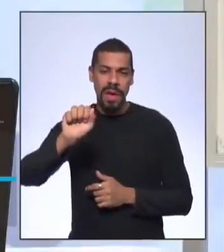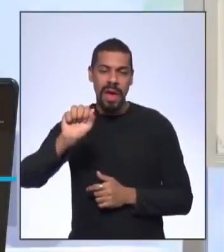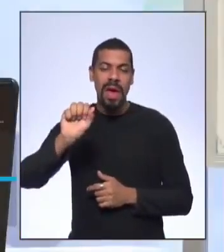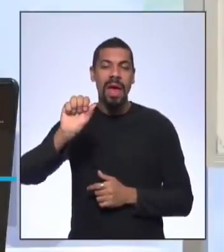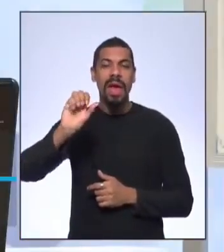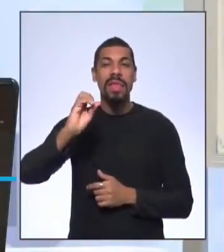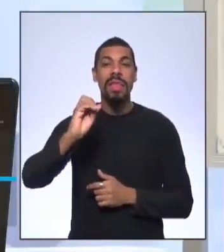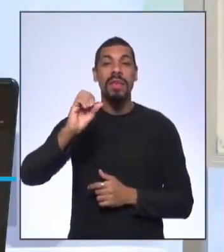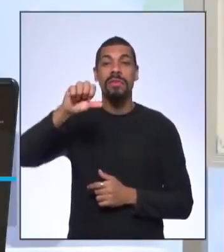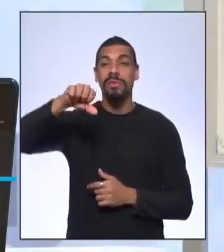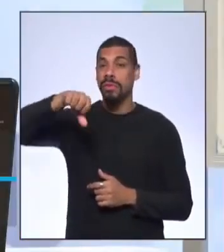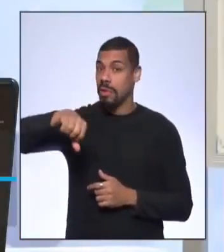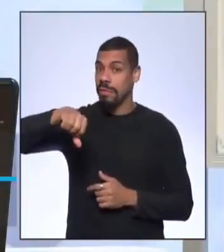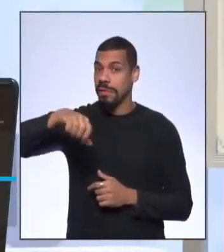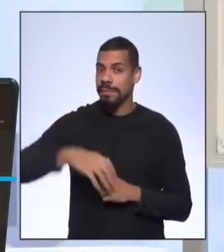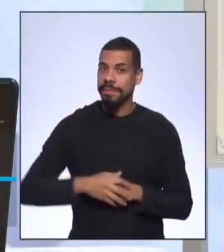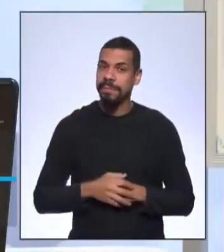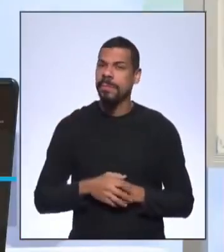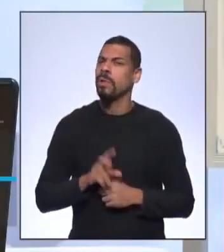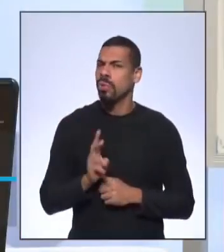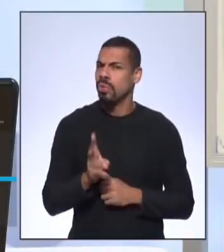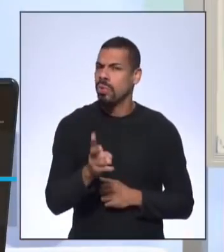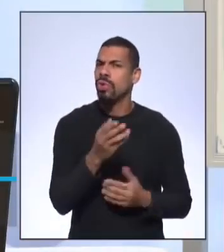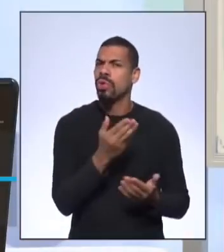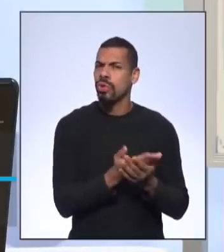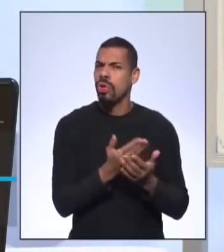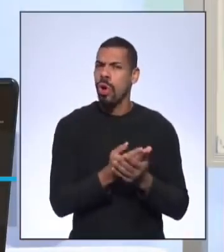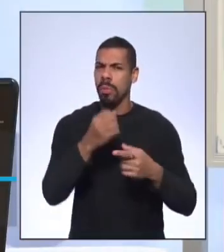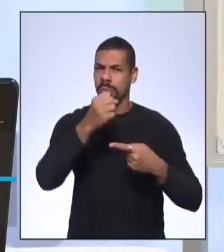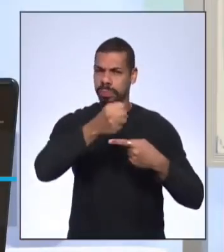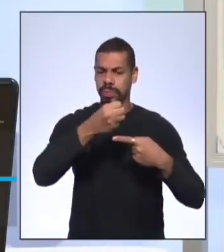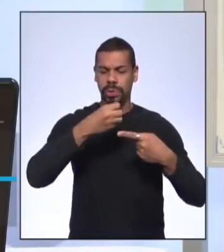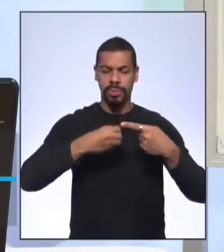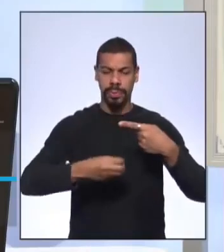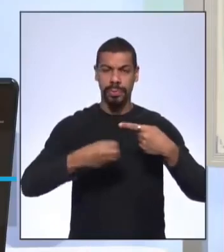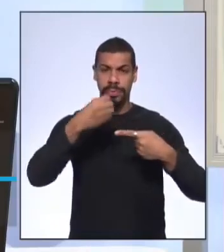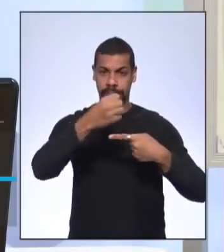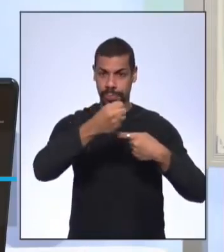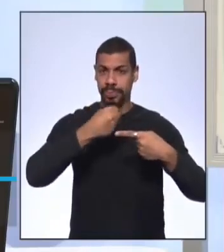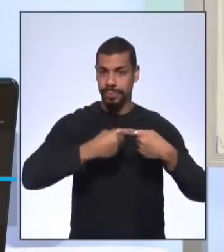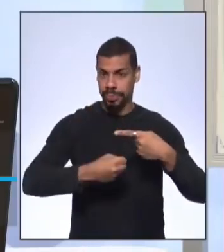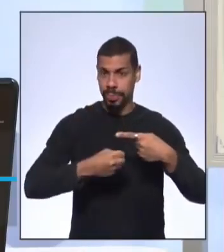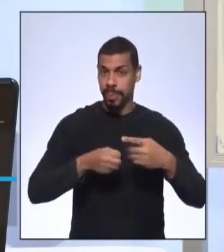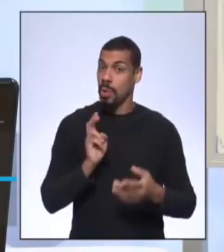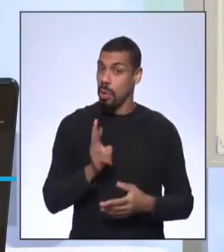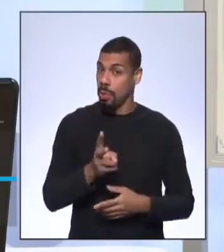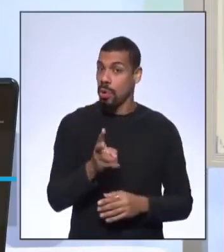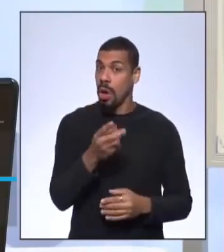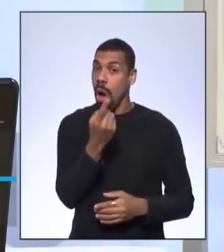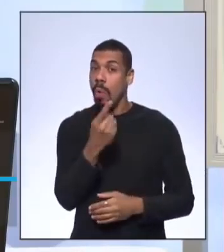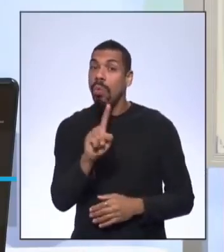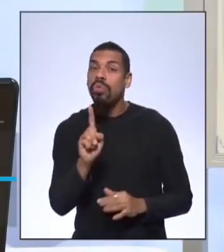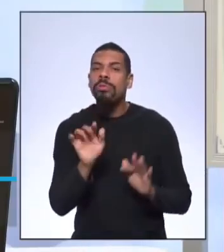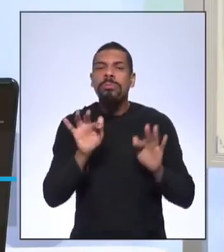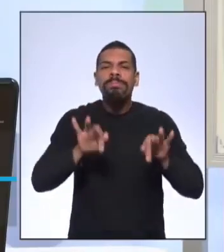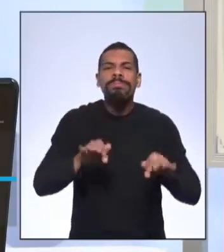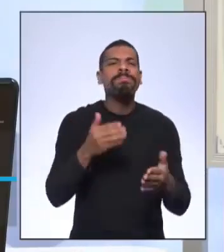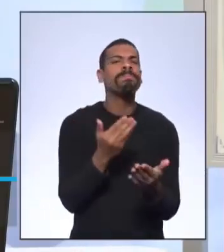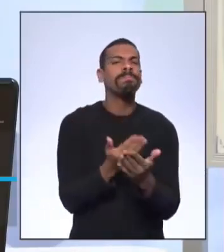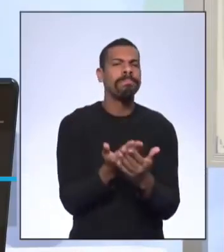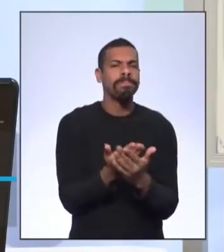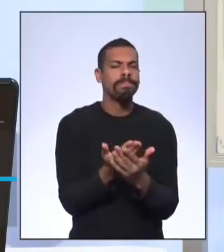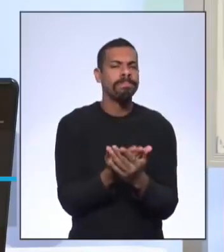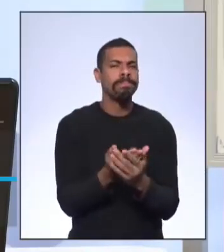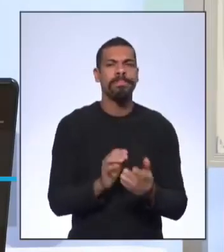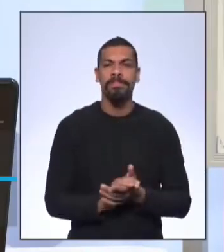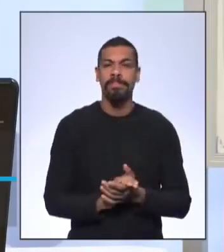EF07MA09, né? Nós vamos continuar a questão da fração, hoje é a última parte, né, de olhar esse contexto de fração e tentar